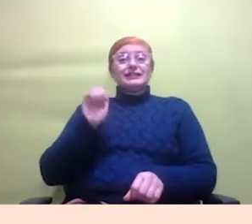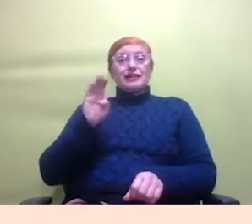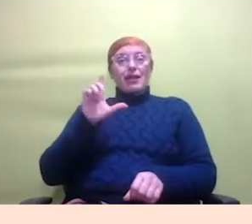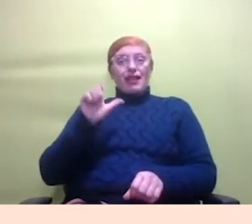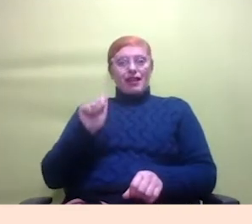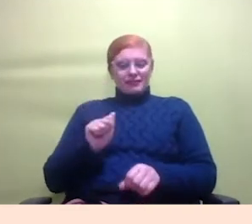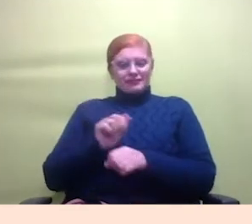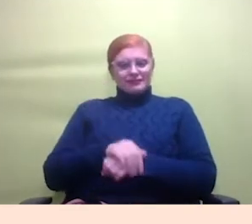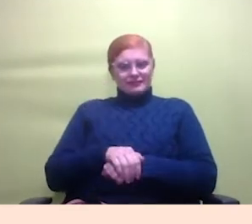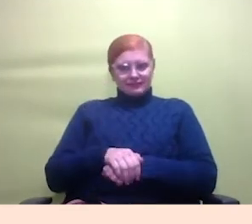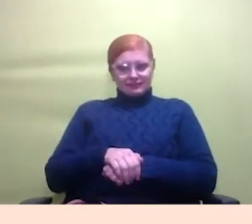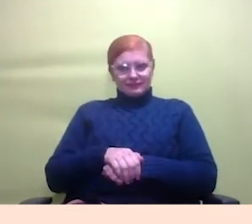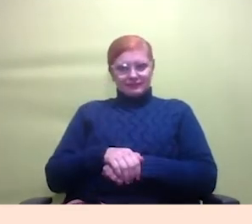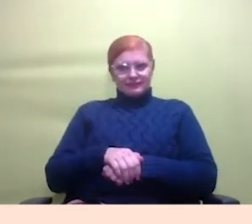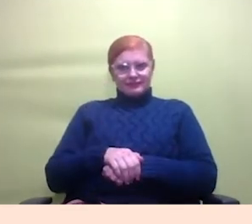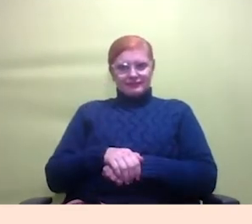lá